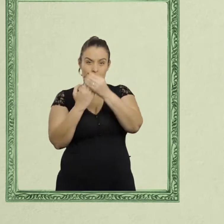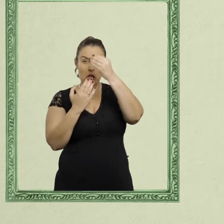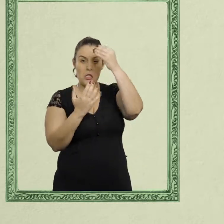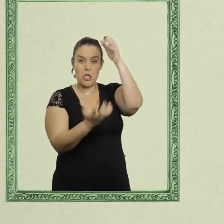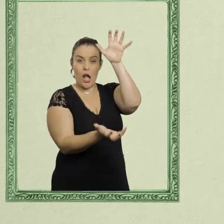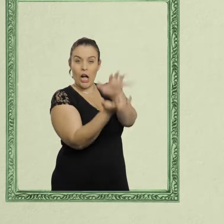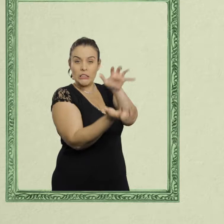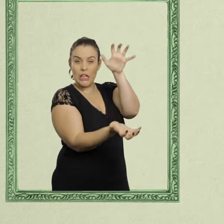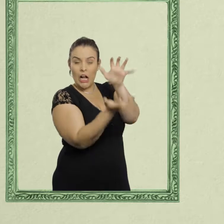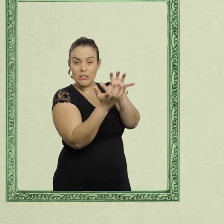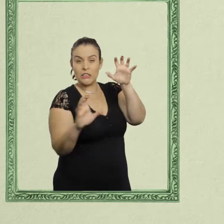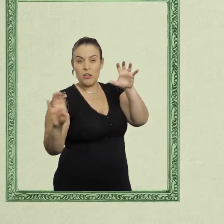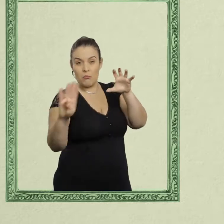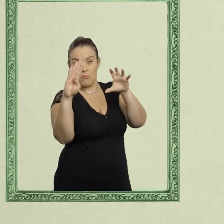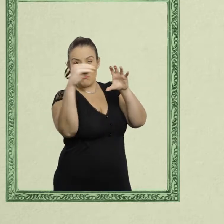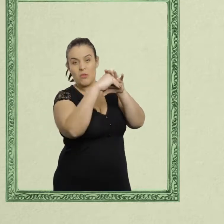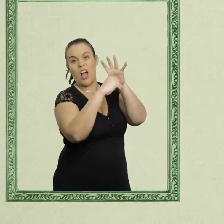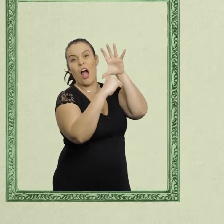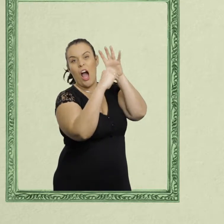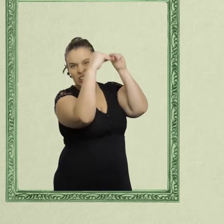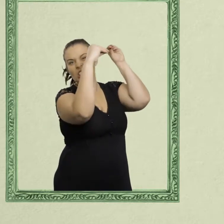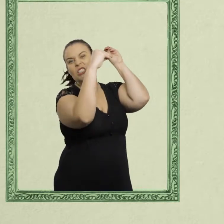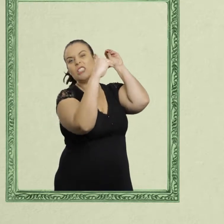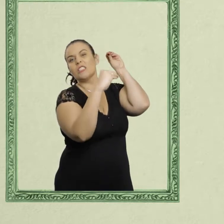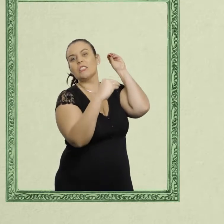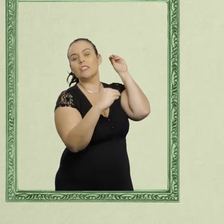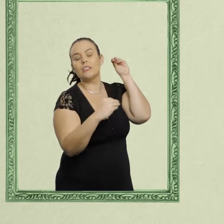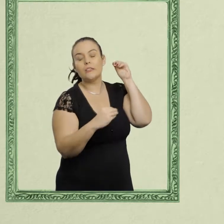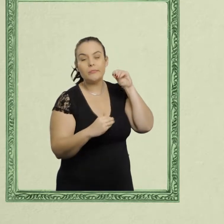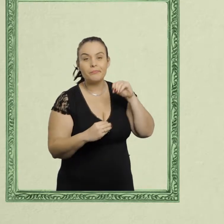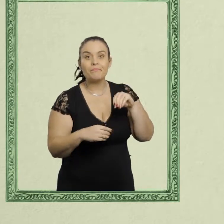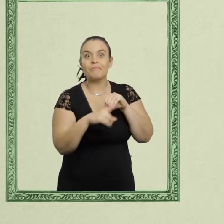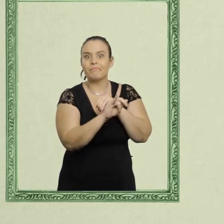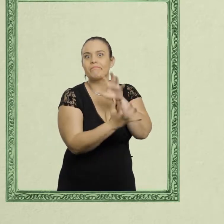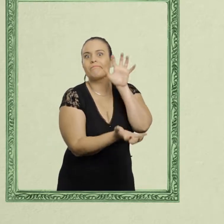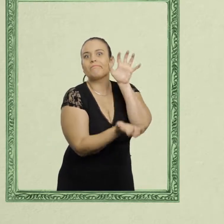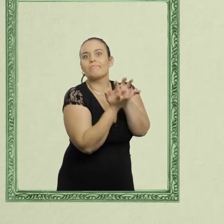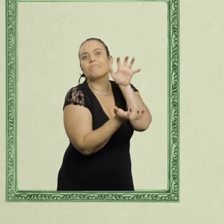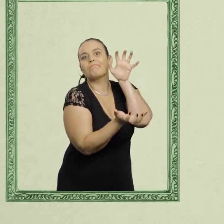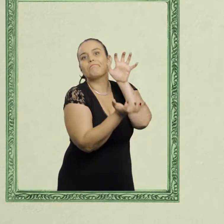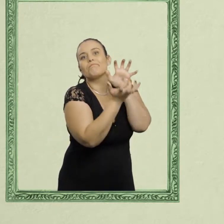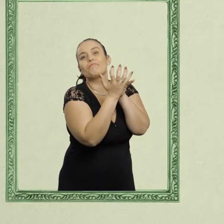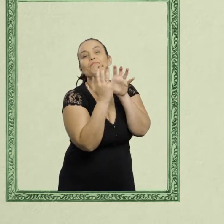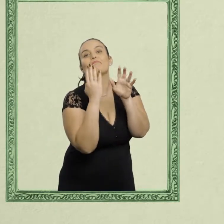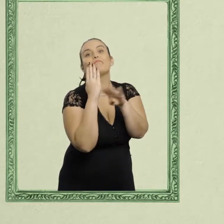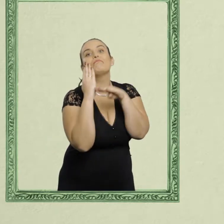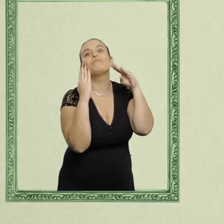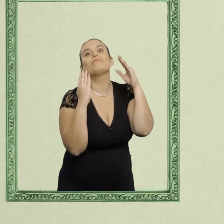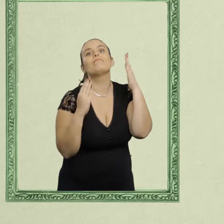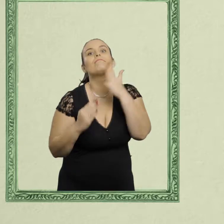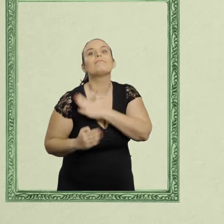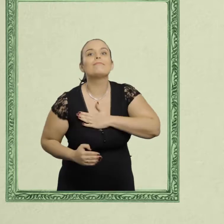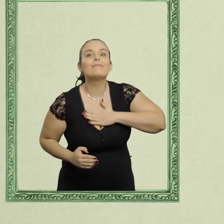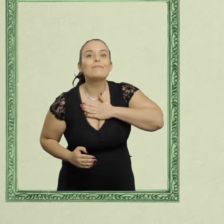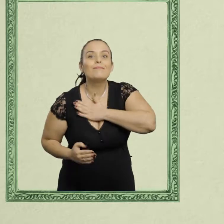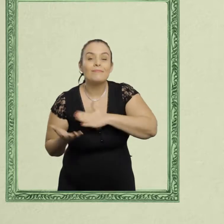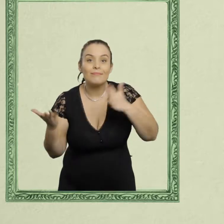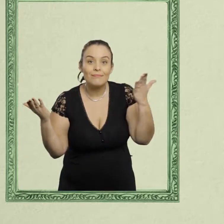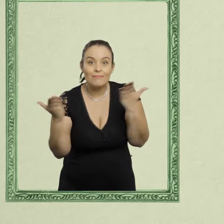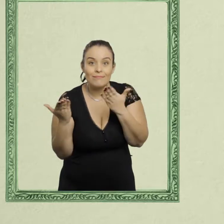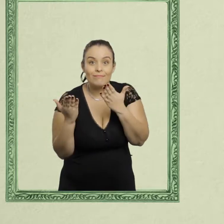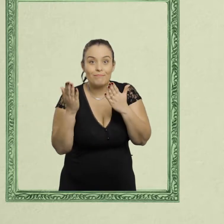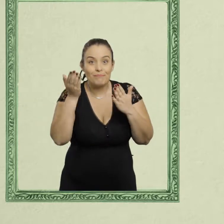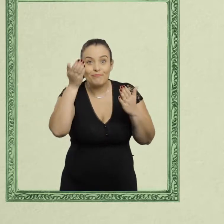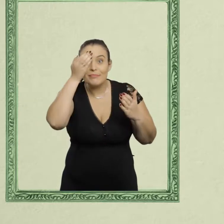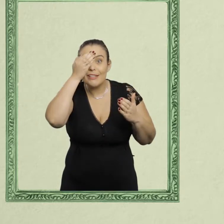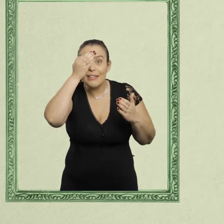minha mão para o crocodilo comer." O crocodilo gostou tanto da mão do Gancho que passou a